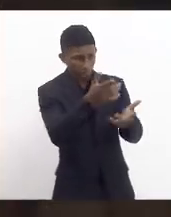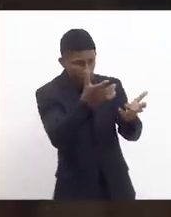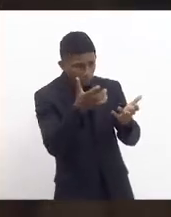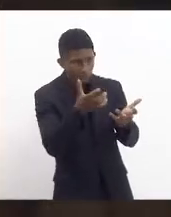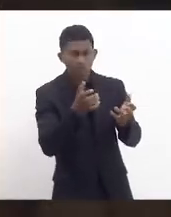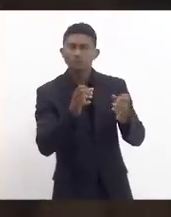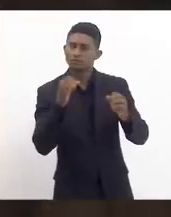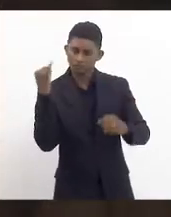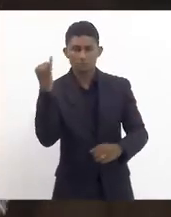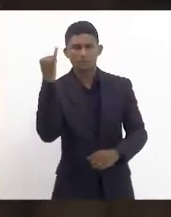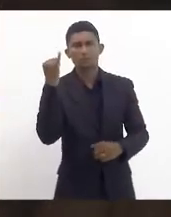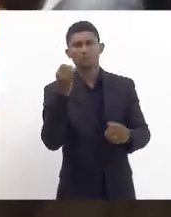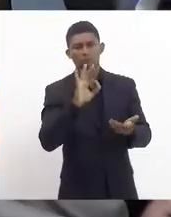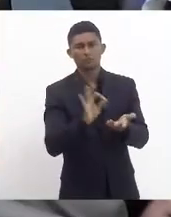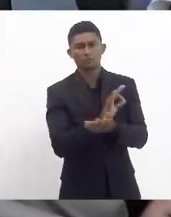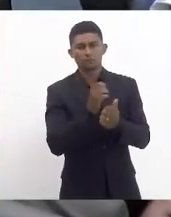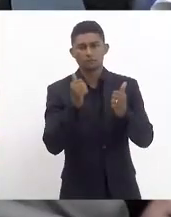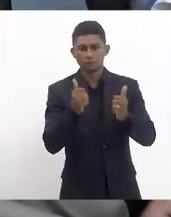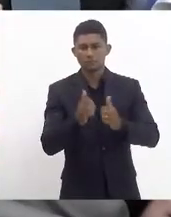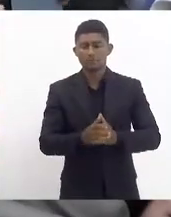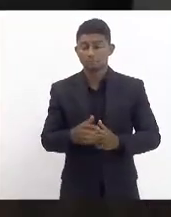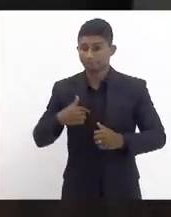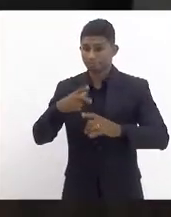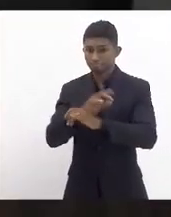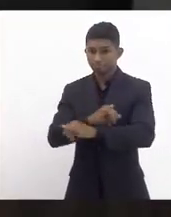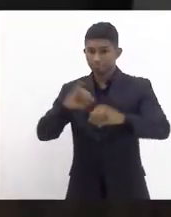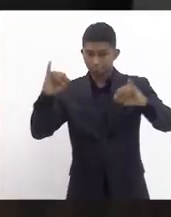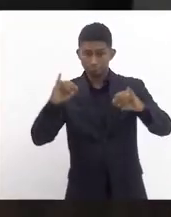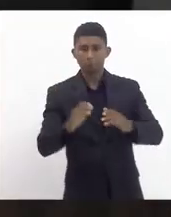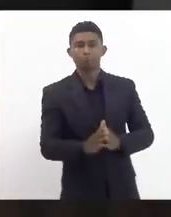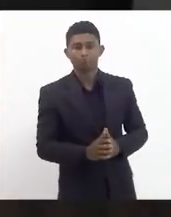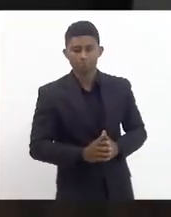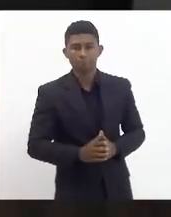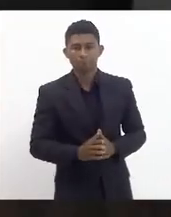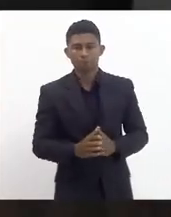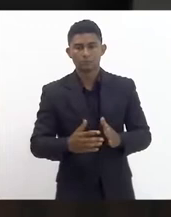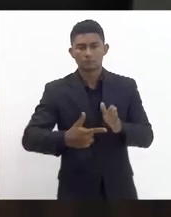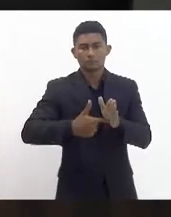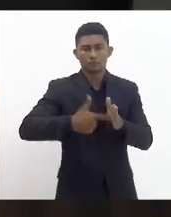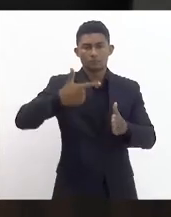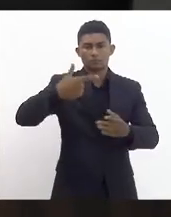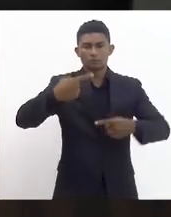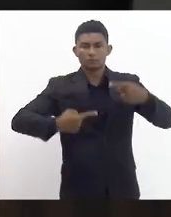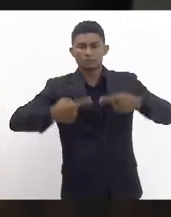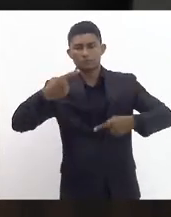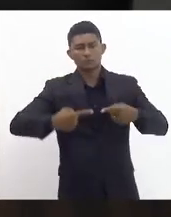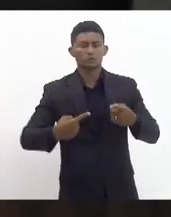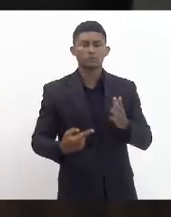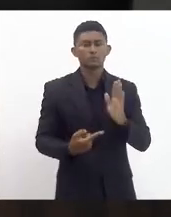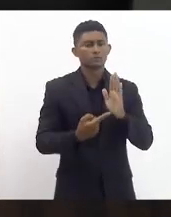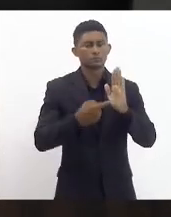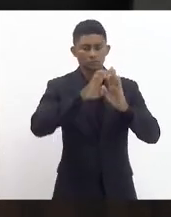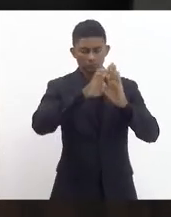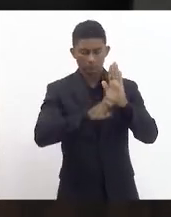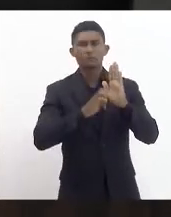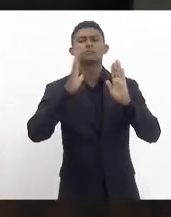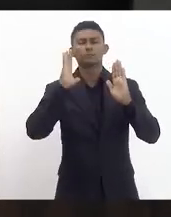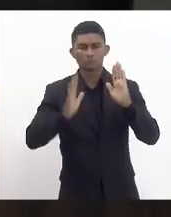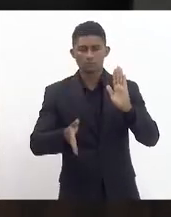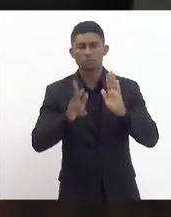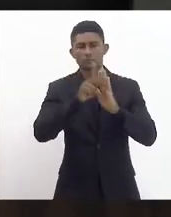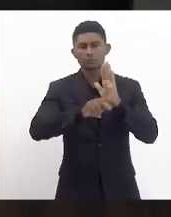muito importante. Anuncio em tramitação ordinária, segunda discussão, redação do vencido, assim emendado. Projeto